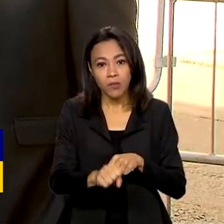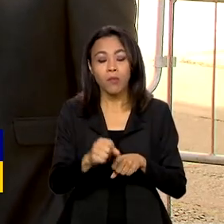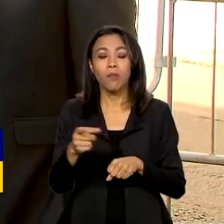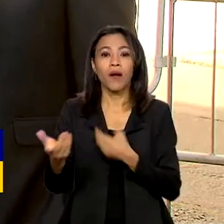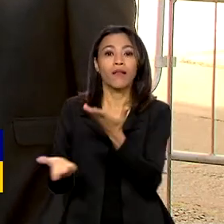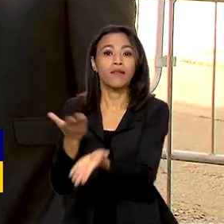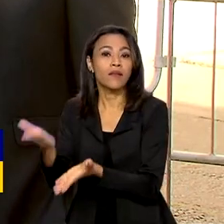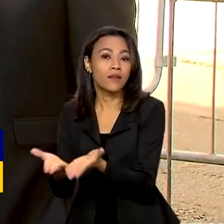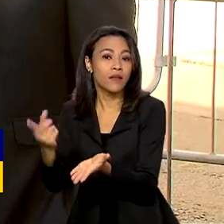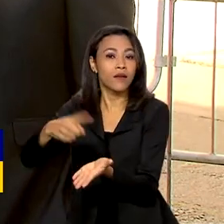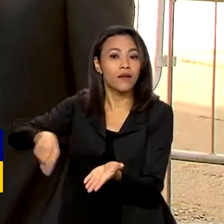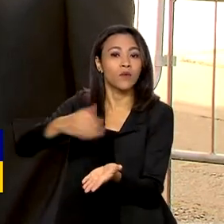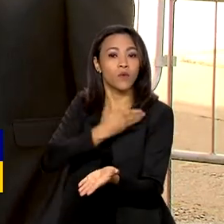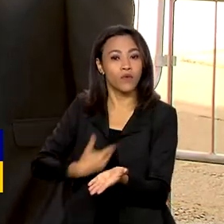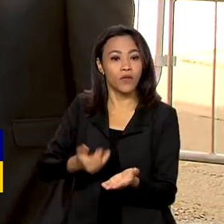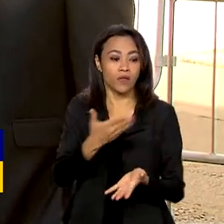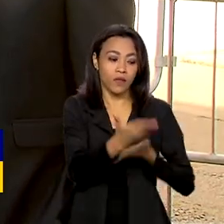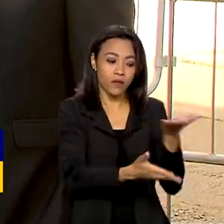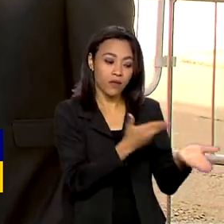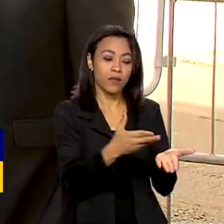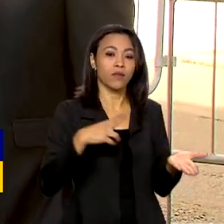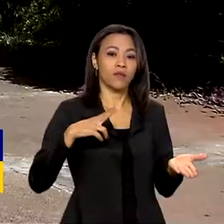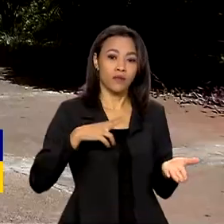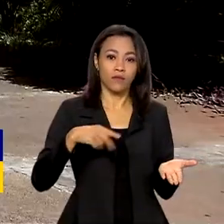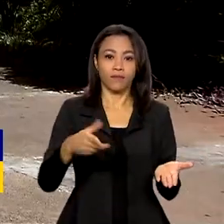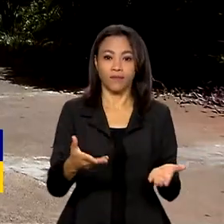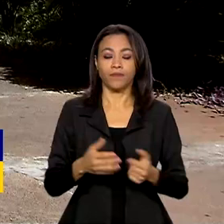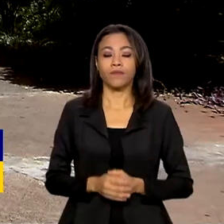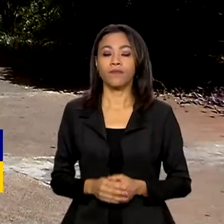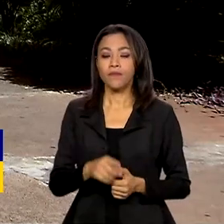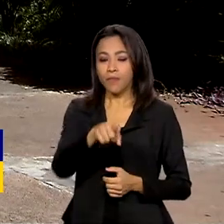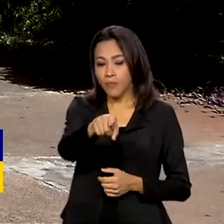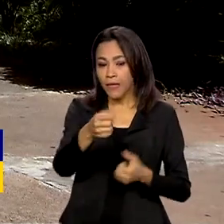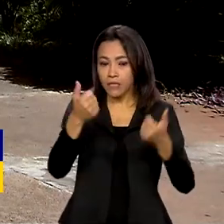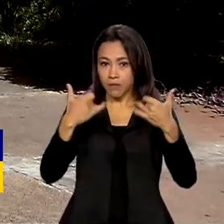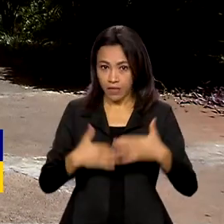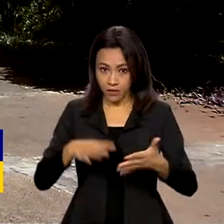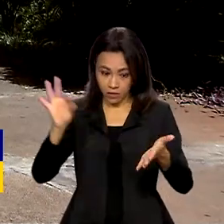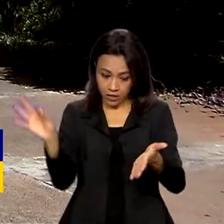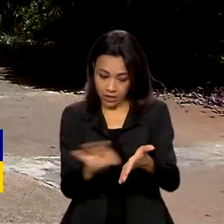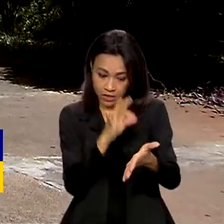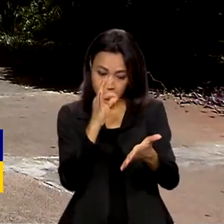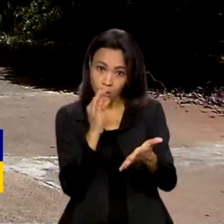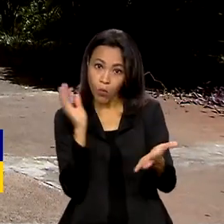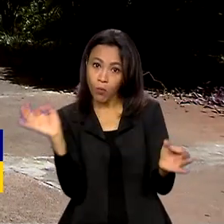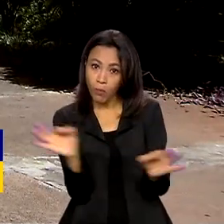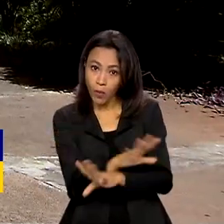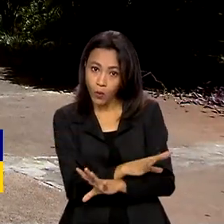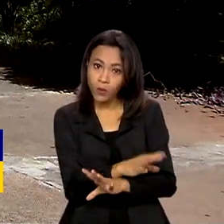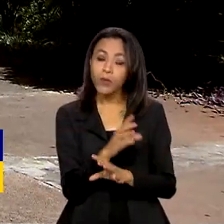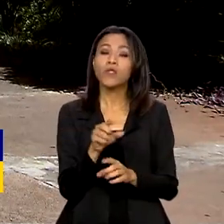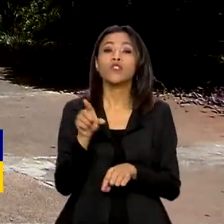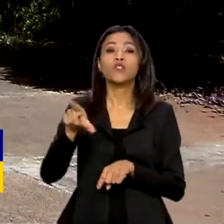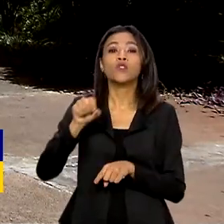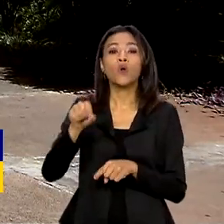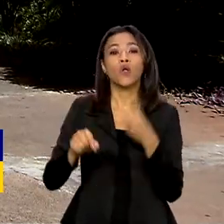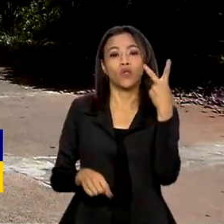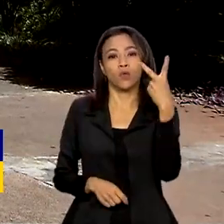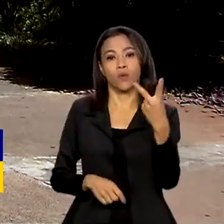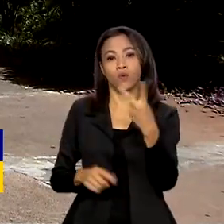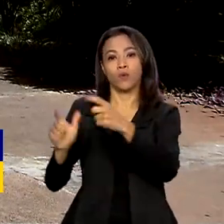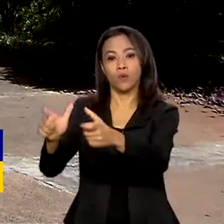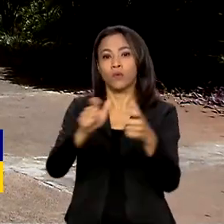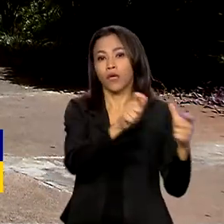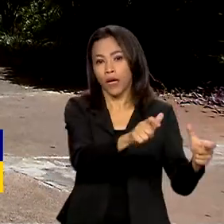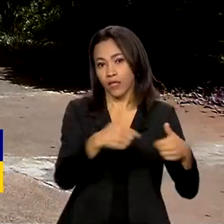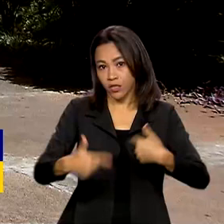de consolidar uma atenção primária em saúde resolutiva. Após validar a inscrição, o candidato indica dois locais de trabalho.